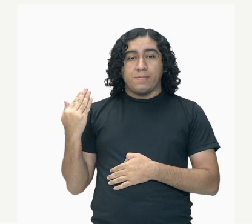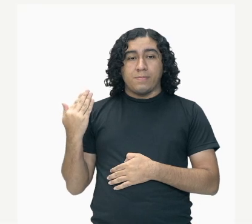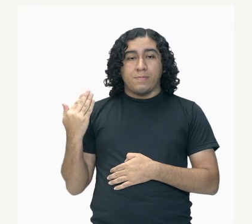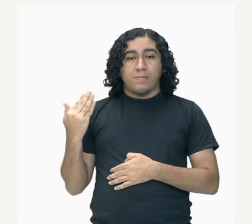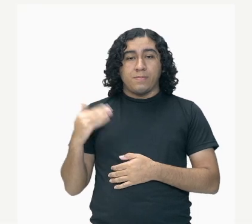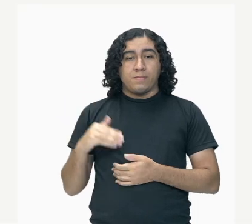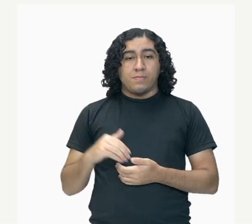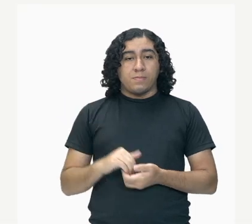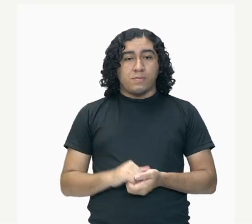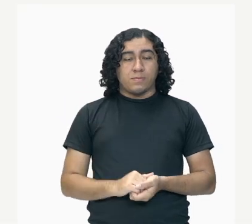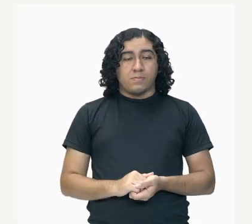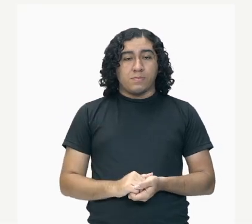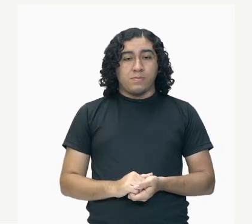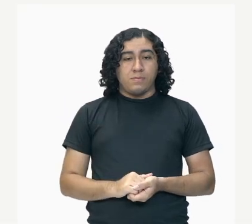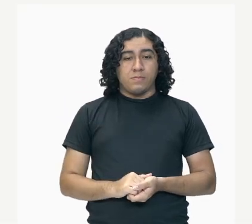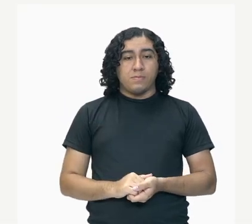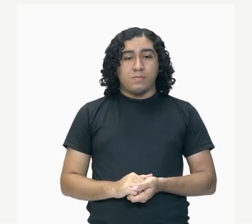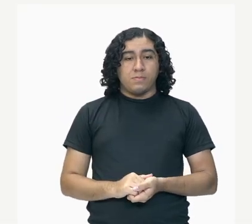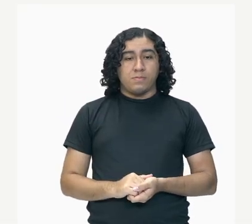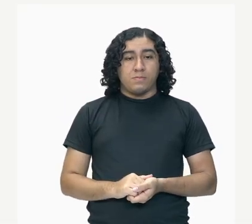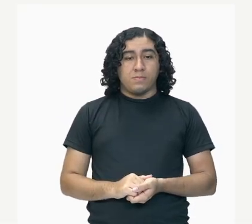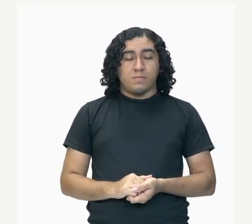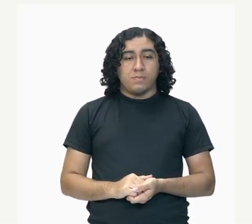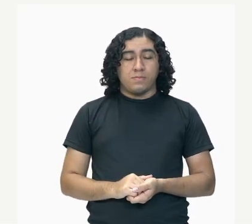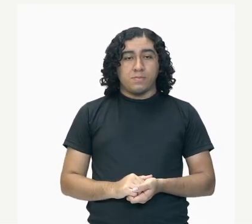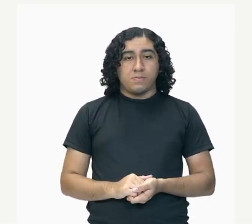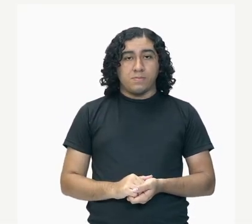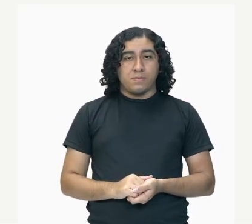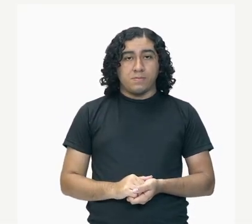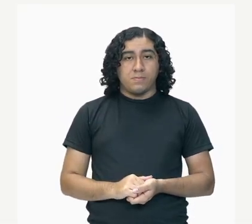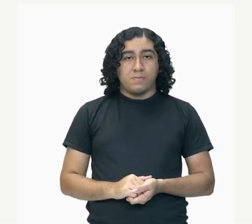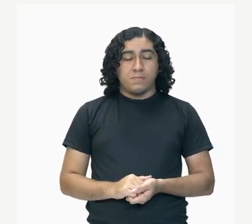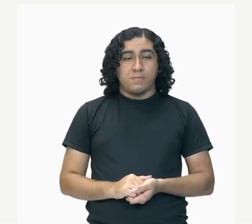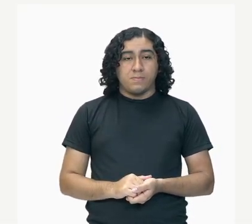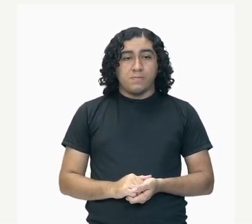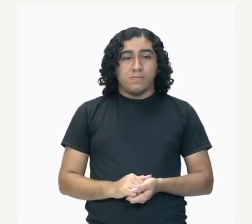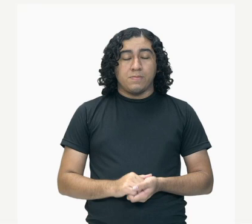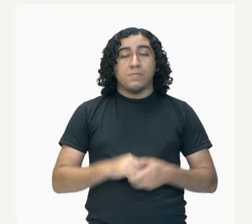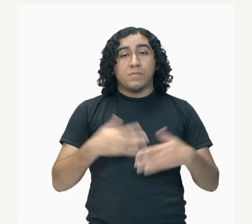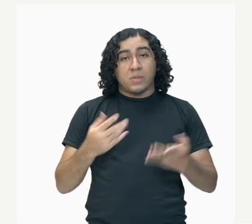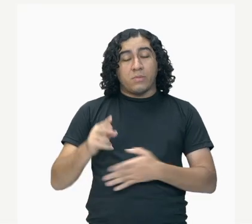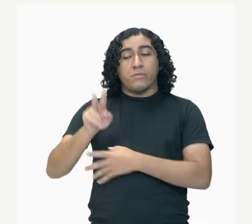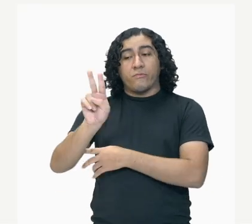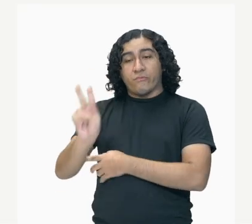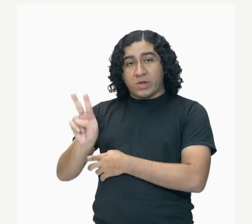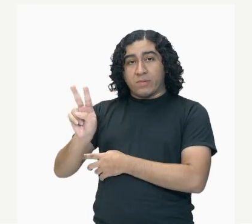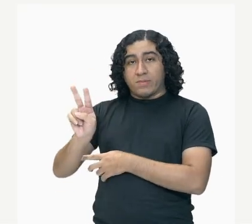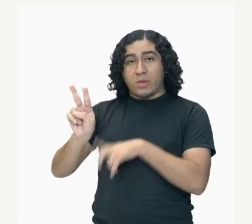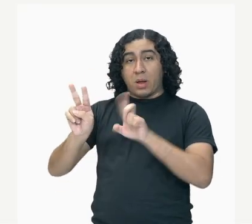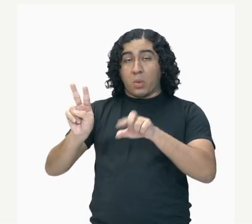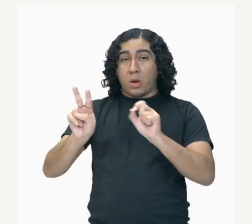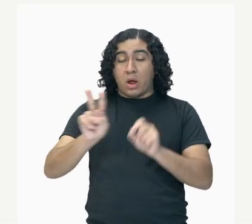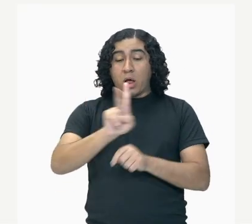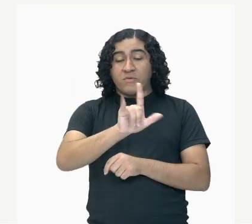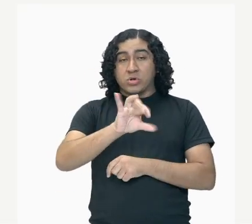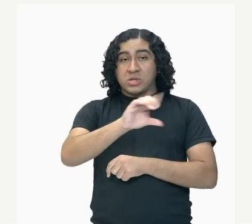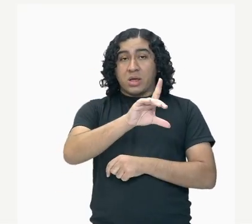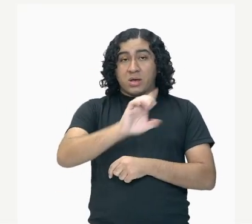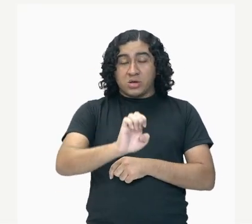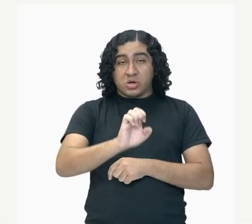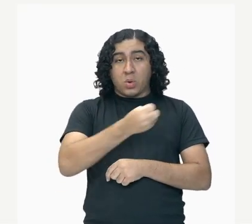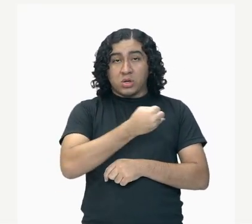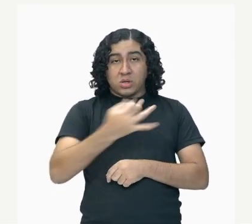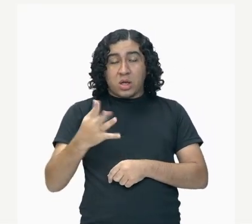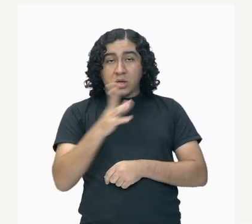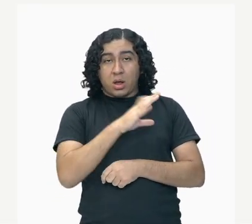força dividido pela densidade linear de massa então o v é a velocidade de propagação e